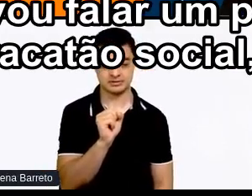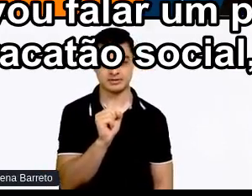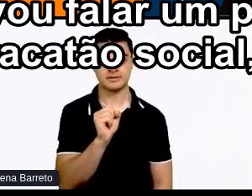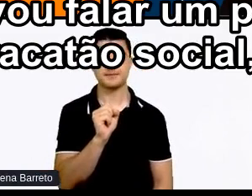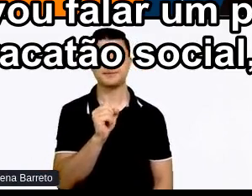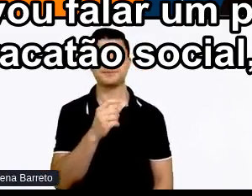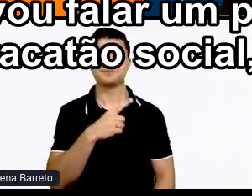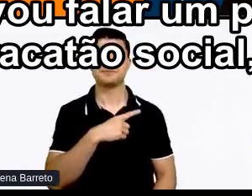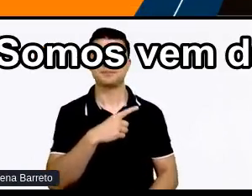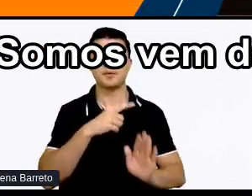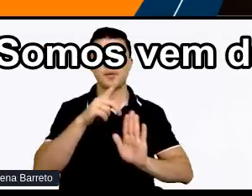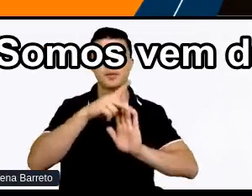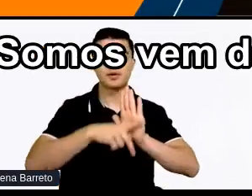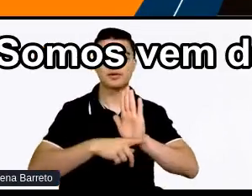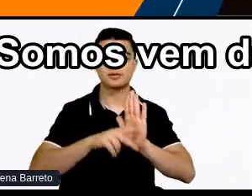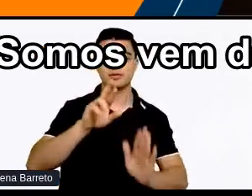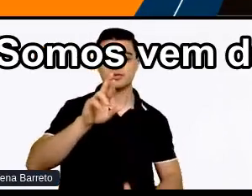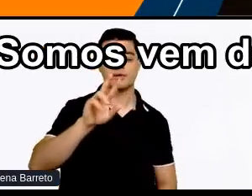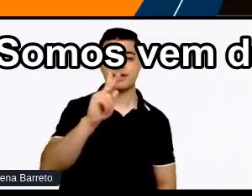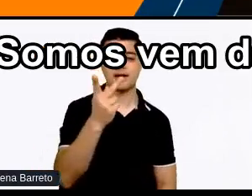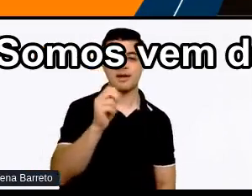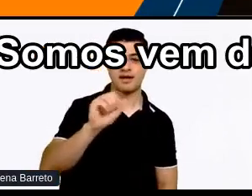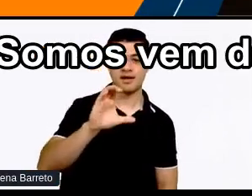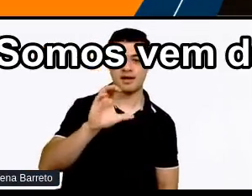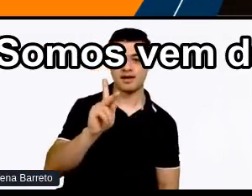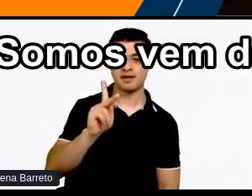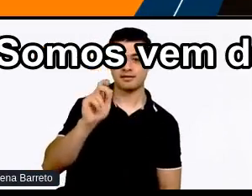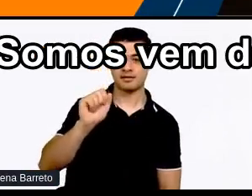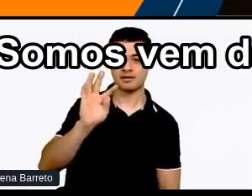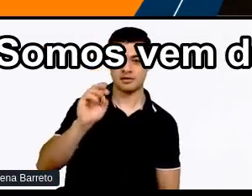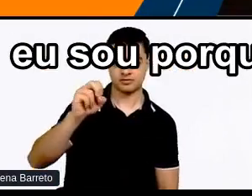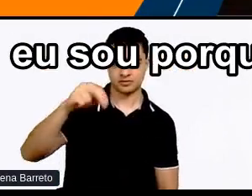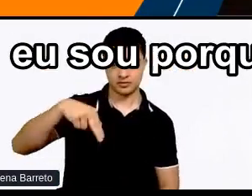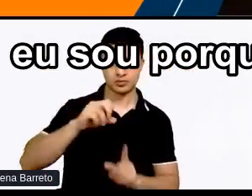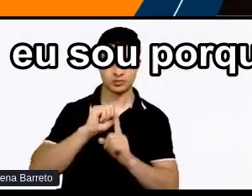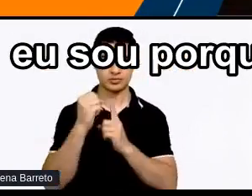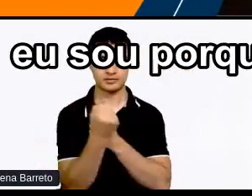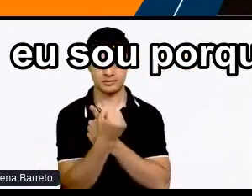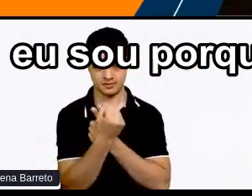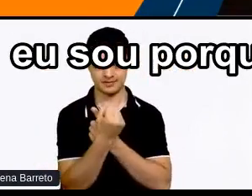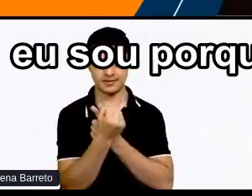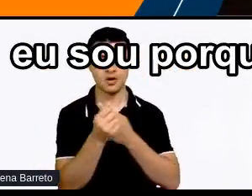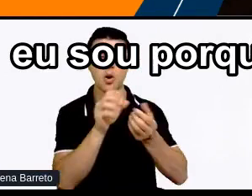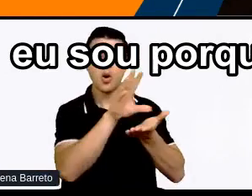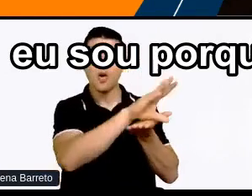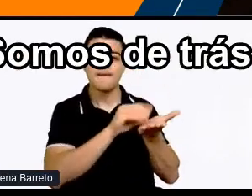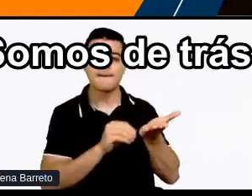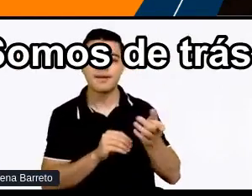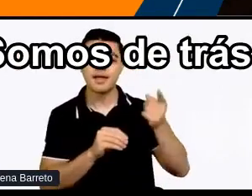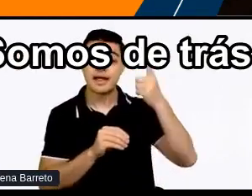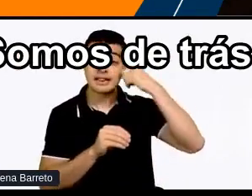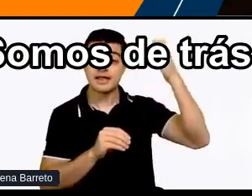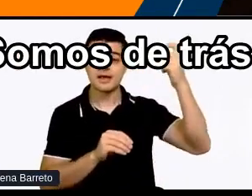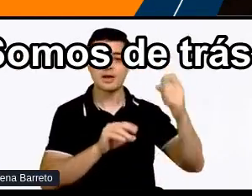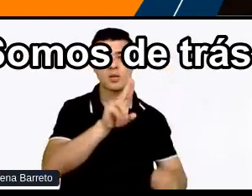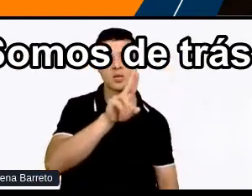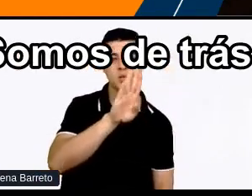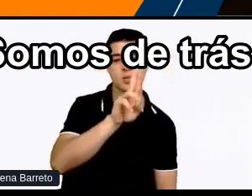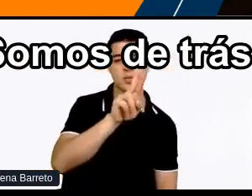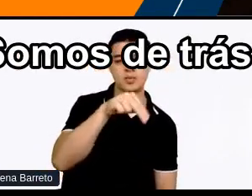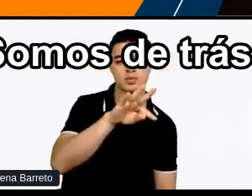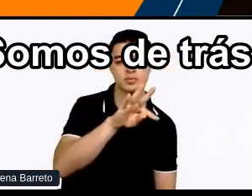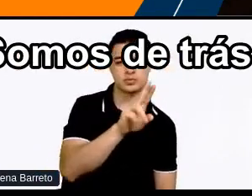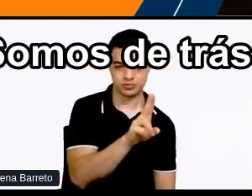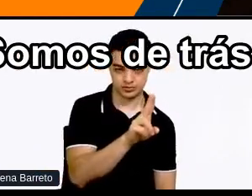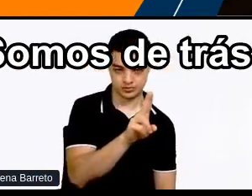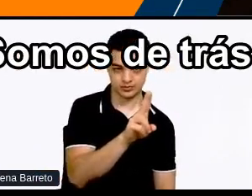Social, até virar o Somos, mas o Somos ele vem da filosofia do Ubuntu, eu sou porque nós somos. Se vocês lerem